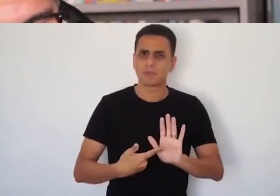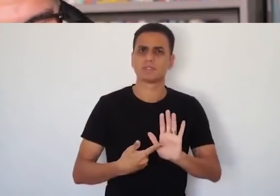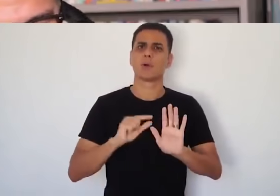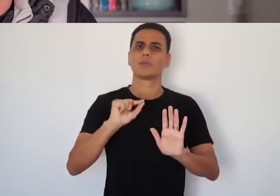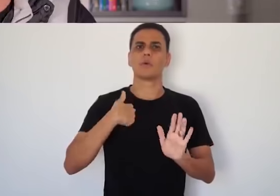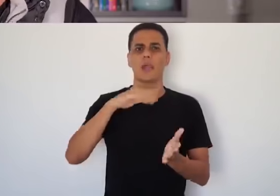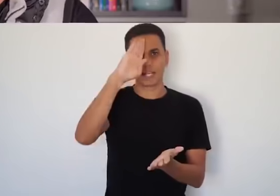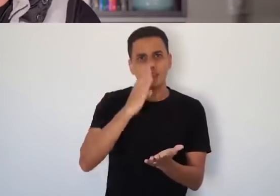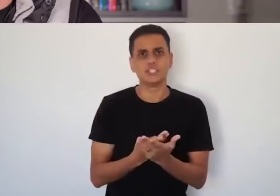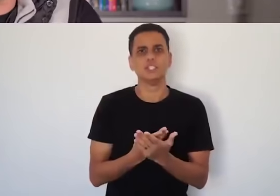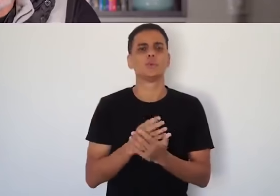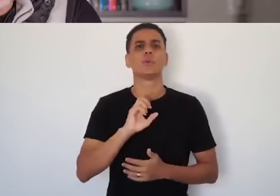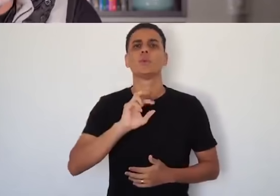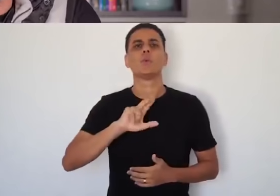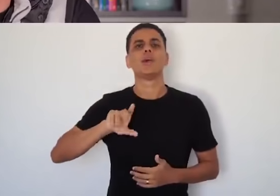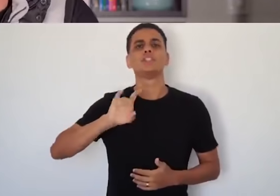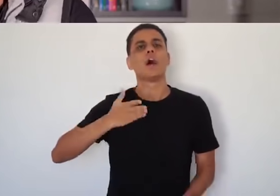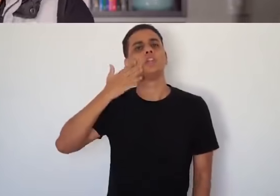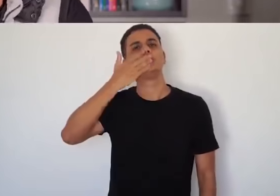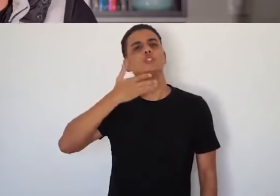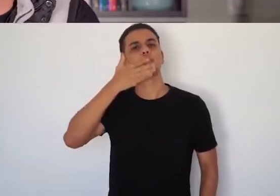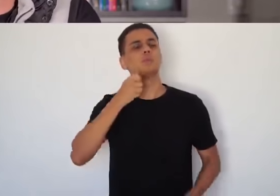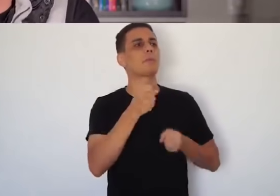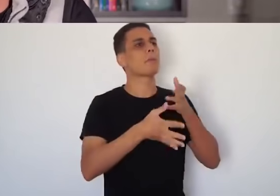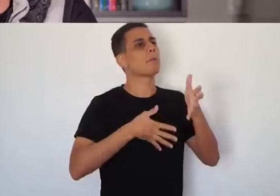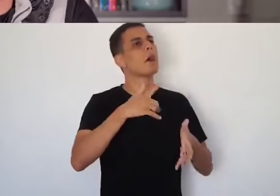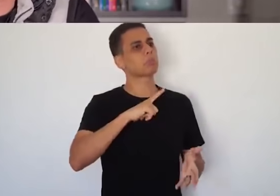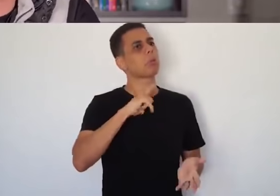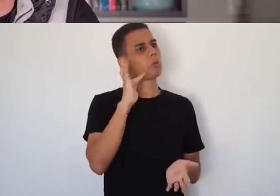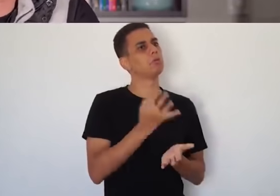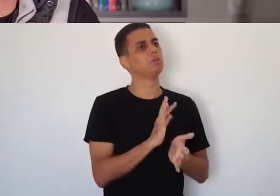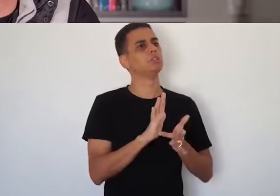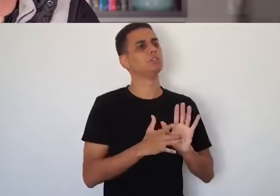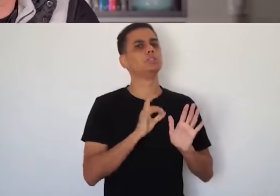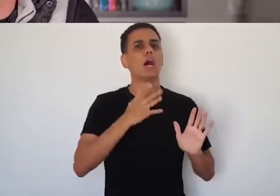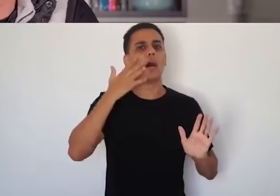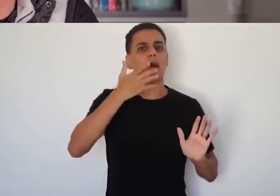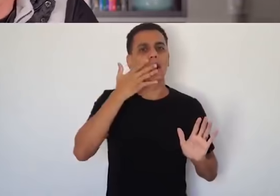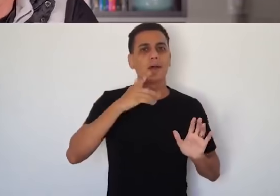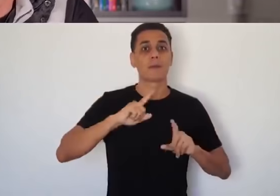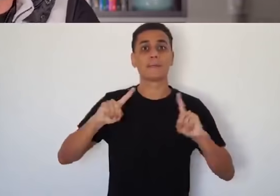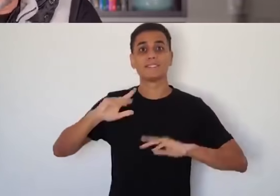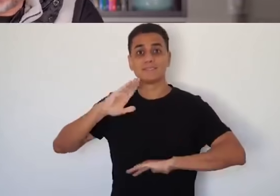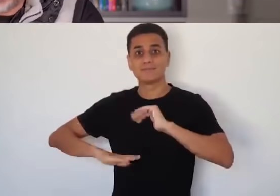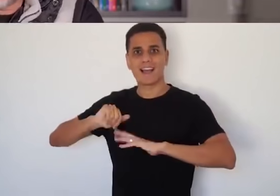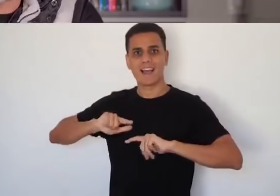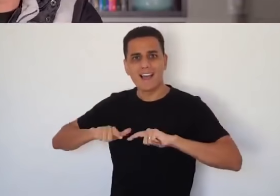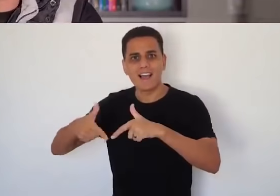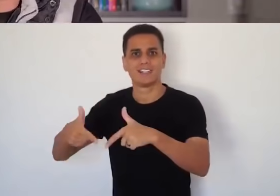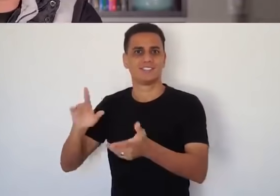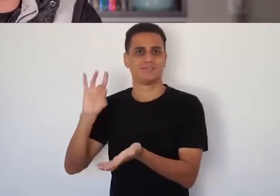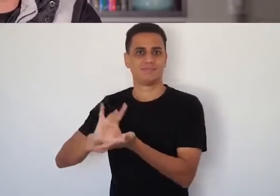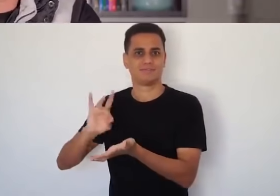isso, porque a grande pergunta é: que obras então são essas que acompanham essa fé? Aqui a